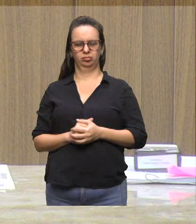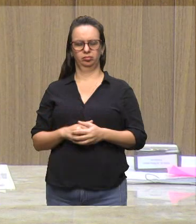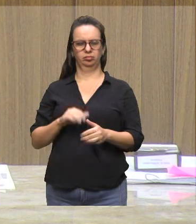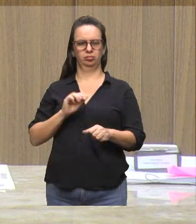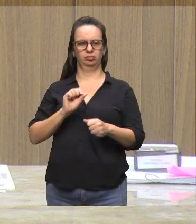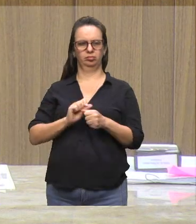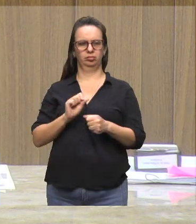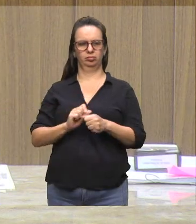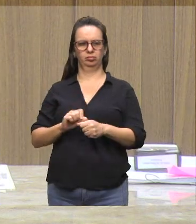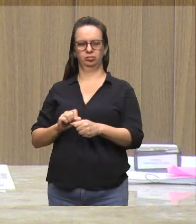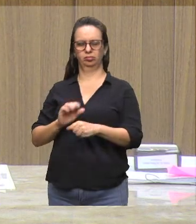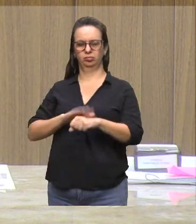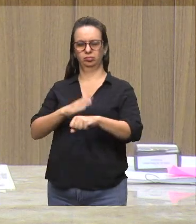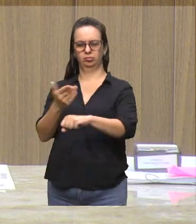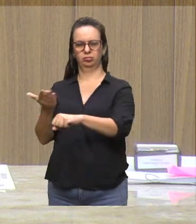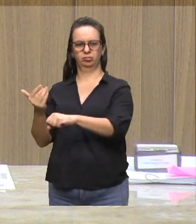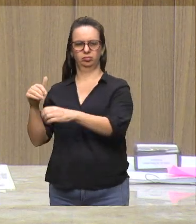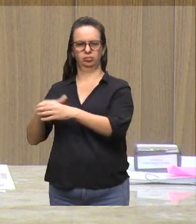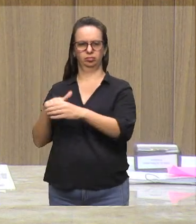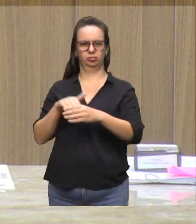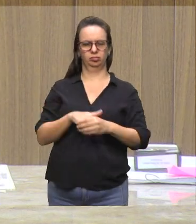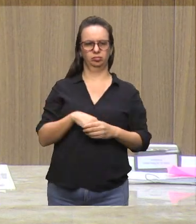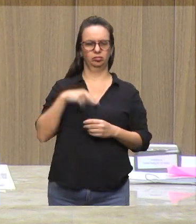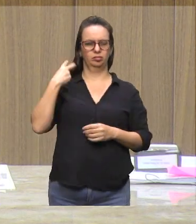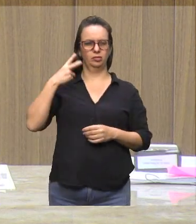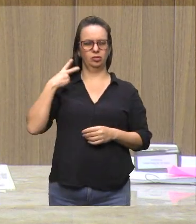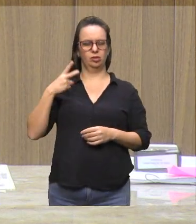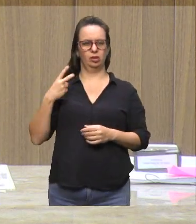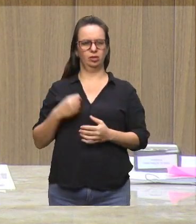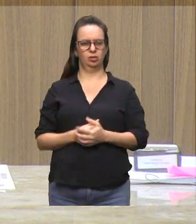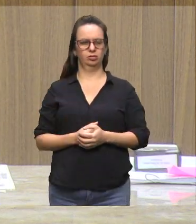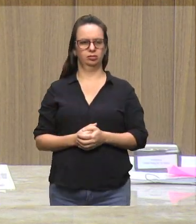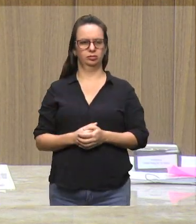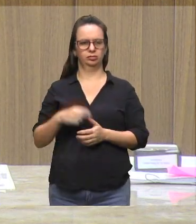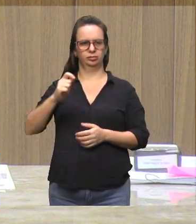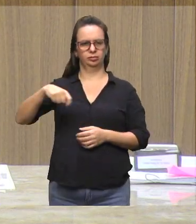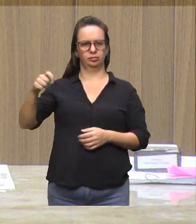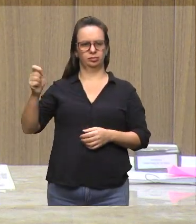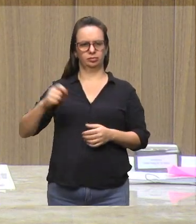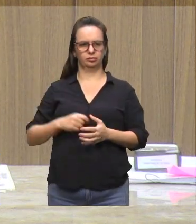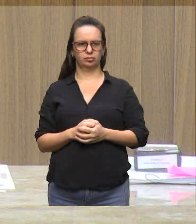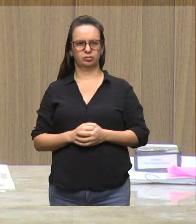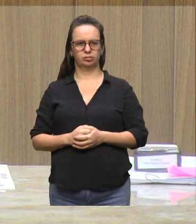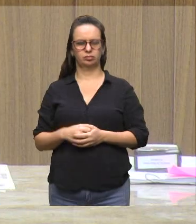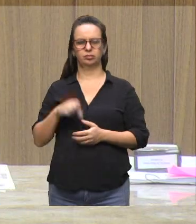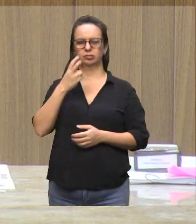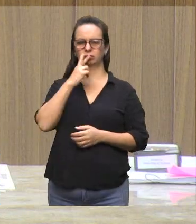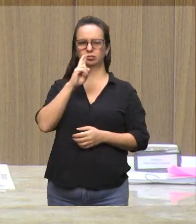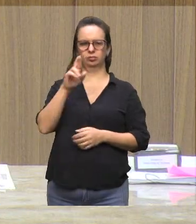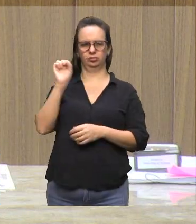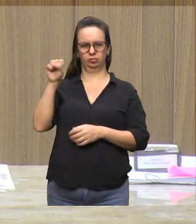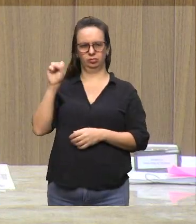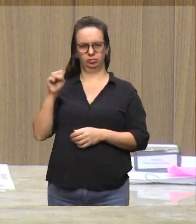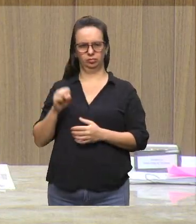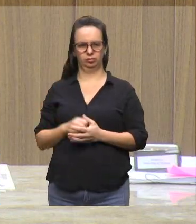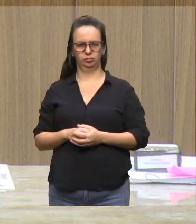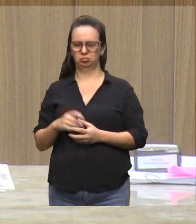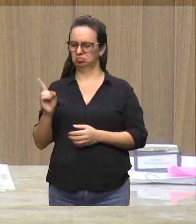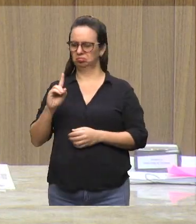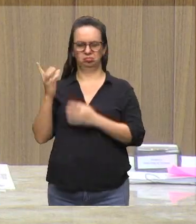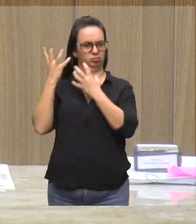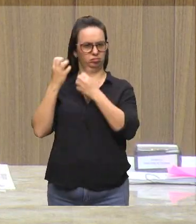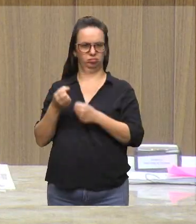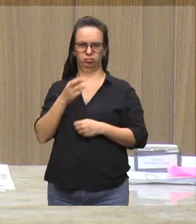Os vereadores que forem favoráveis à aprovação do projeto, respondam sim. E os que forem contrários, respondam não.